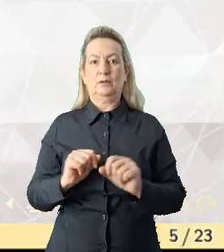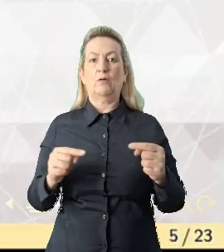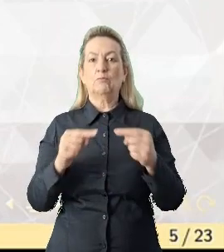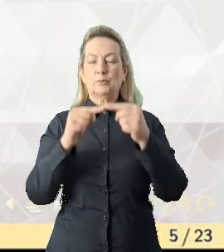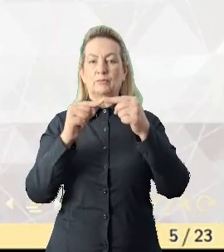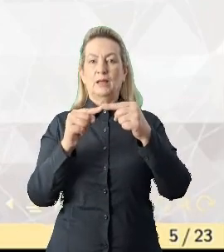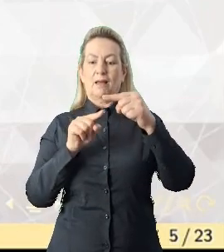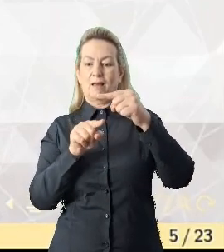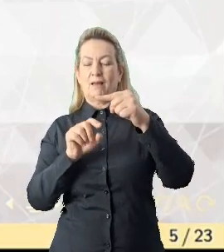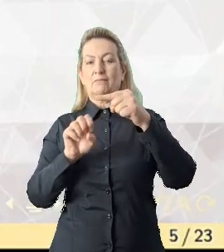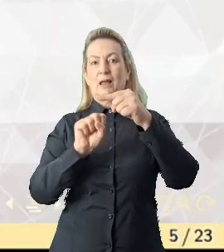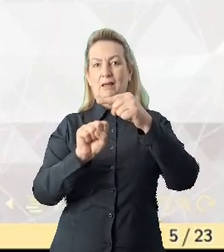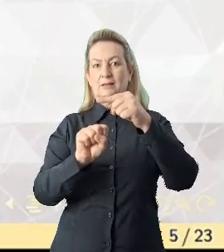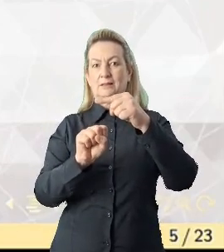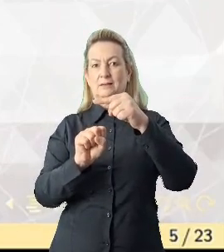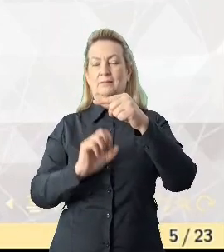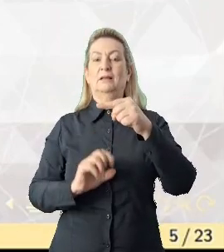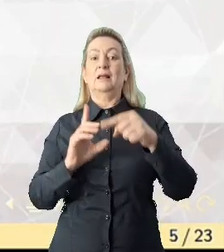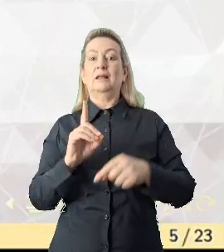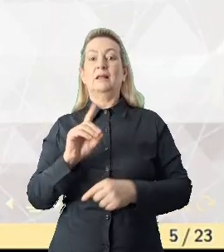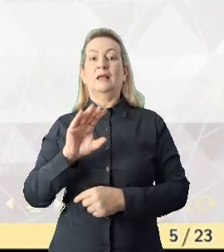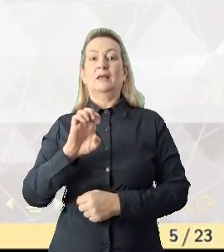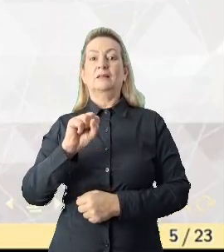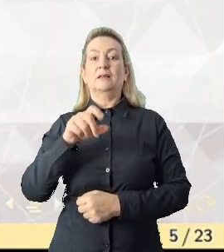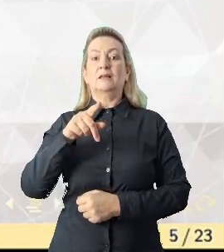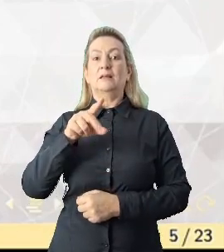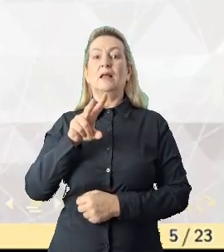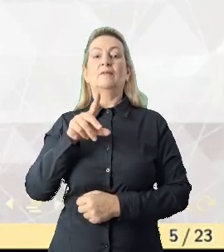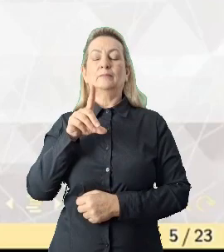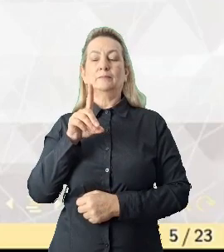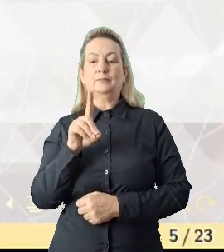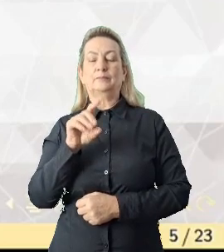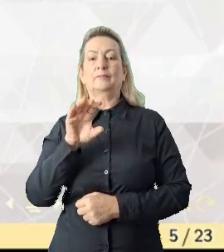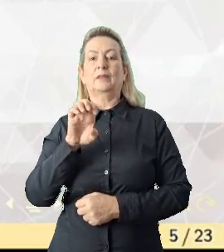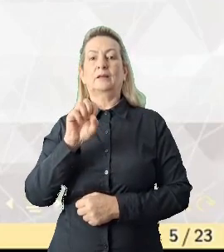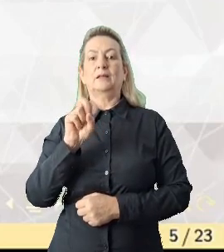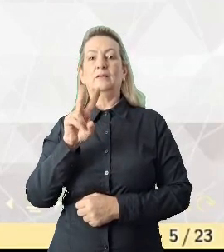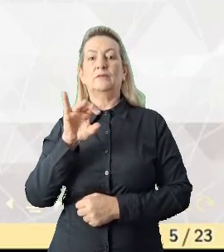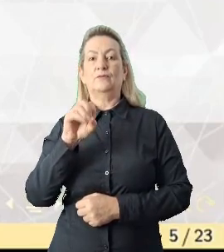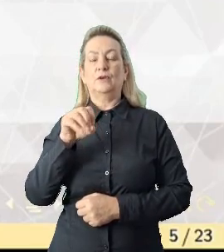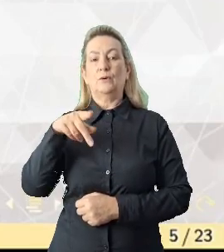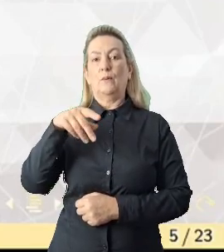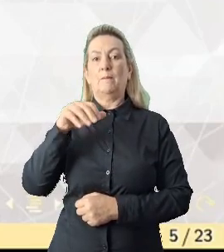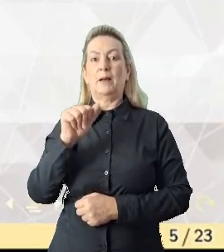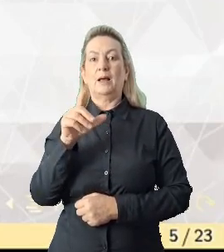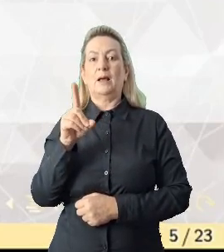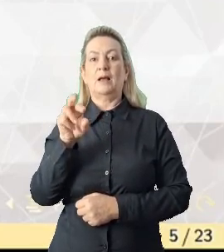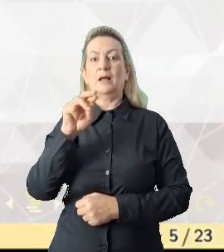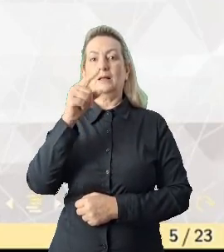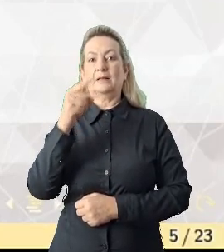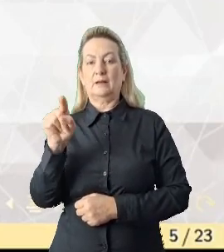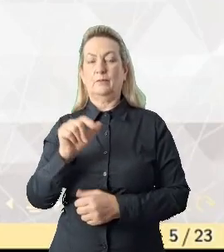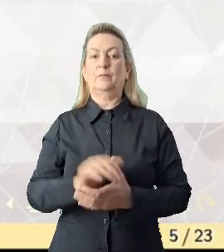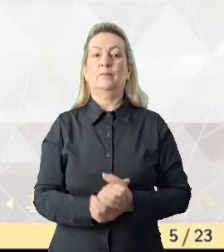moda, com relação ao desvio padrão, dividido pelo desvio padrão amostral. E a assimetria